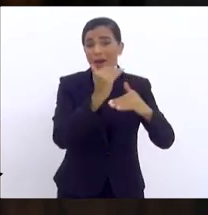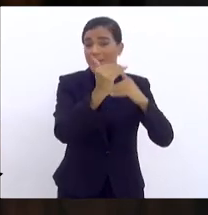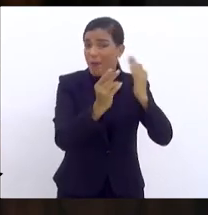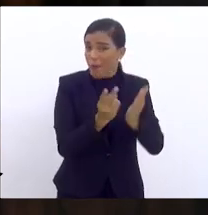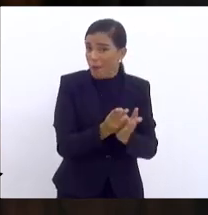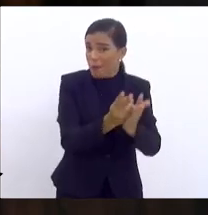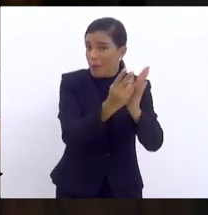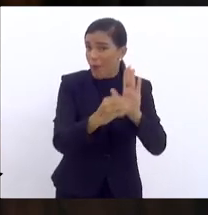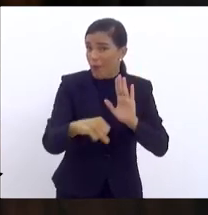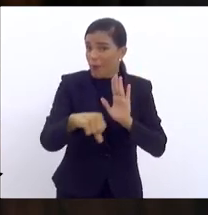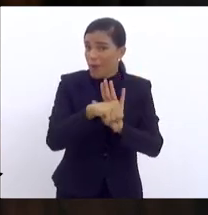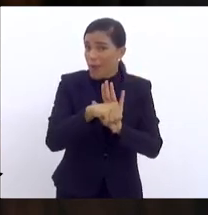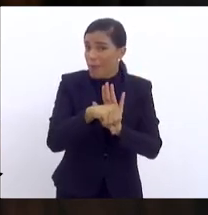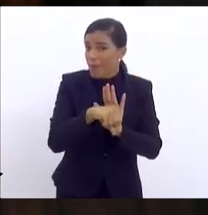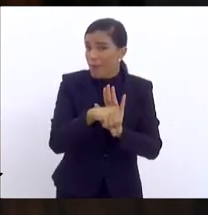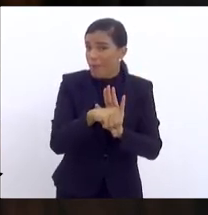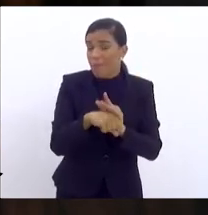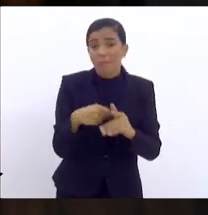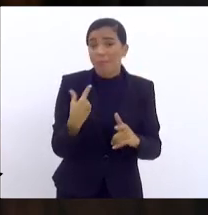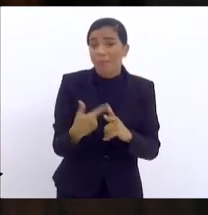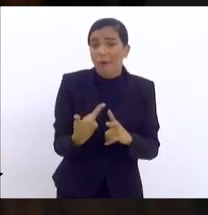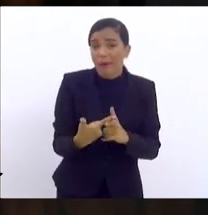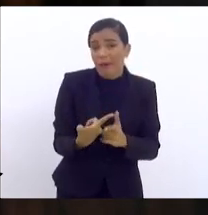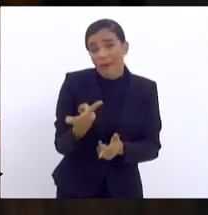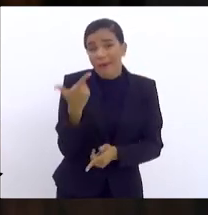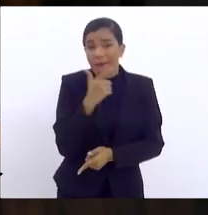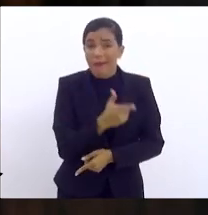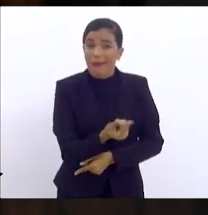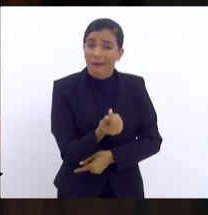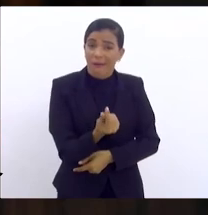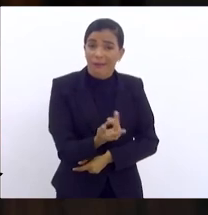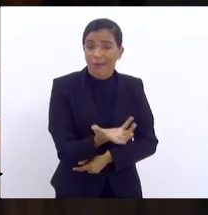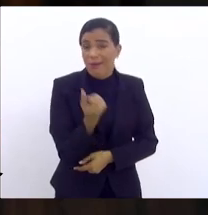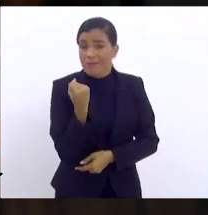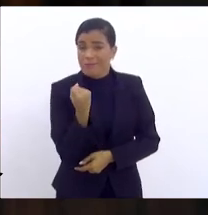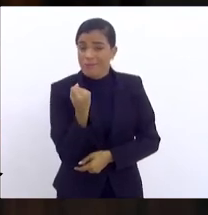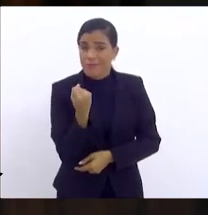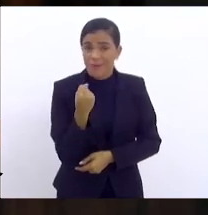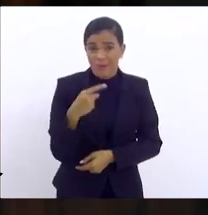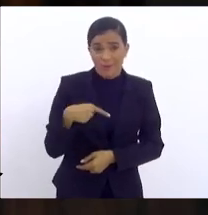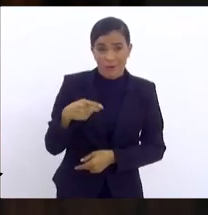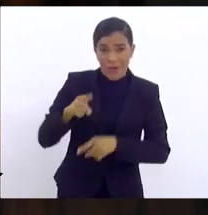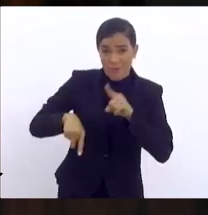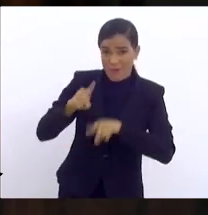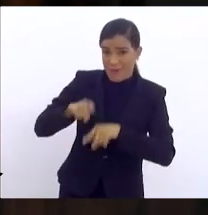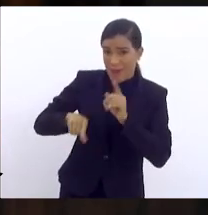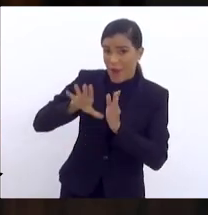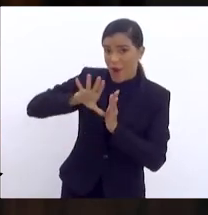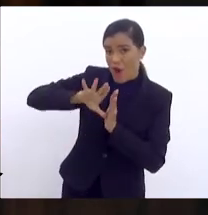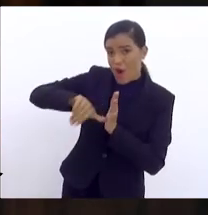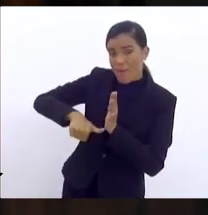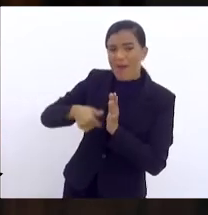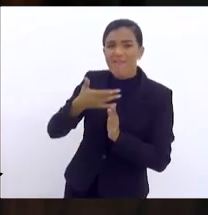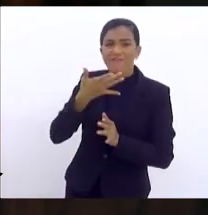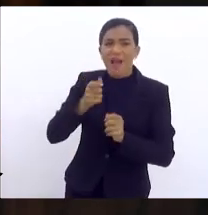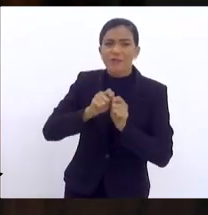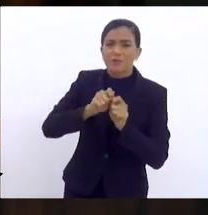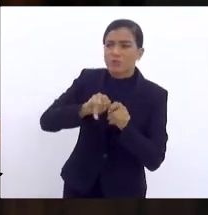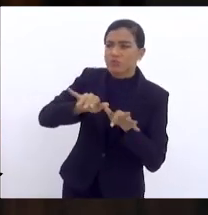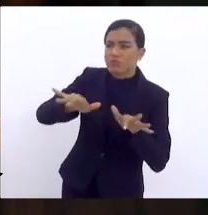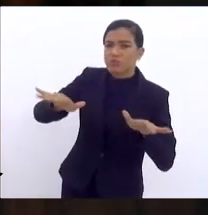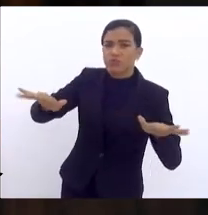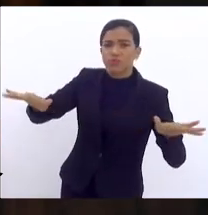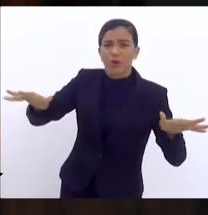acontecendo porque É lucrativo porque a carga roubada ela é facilmente escoada